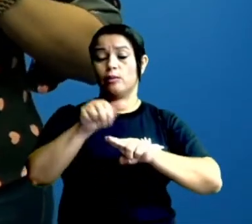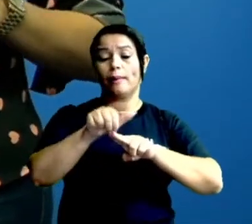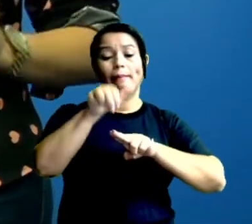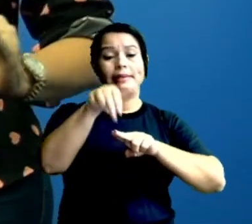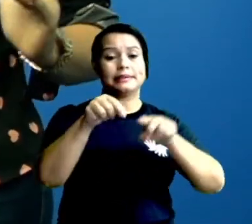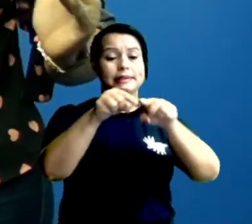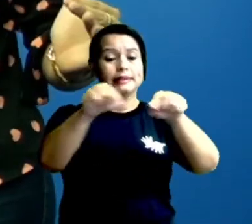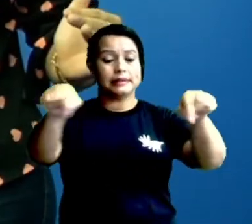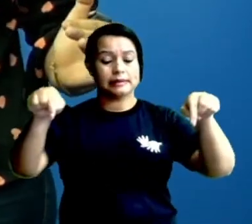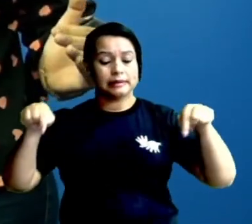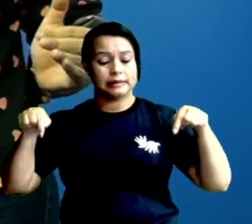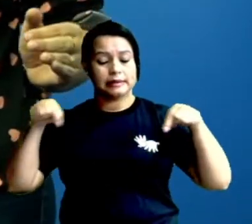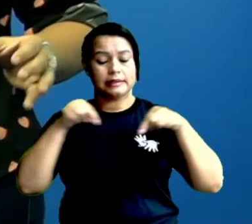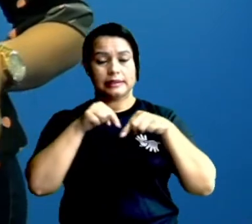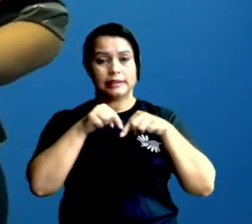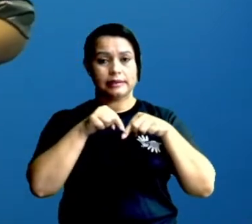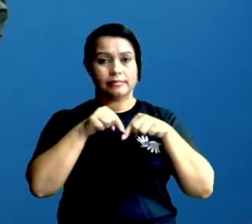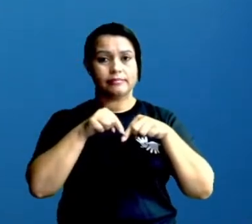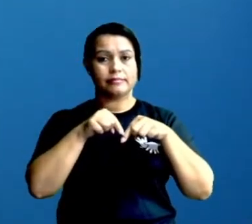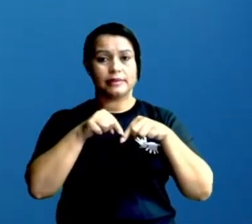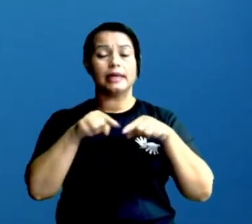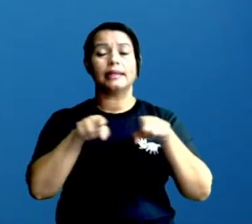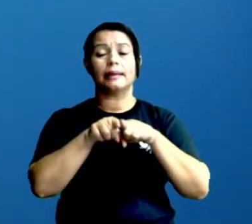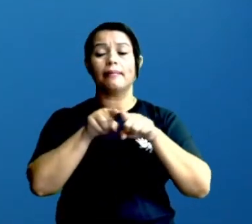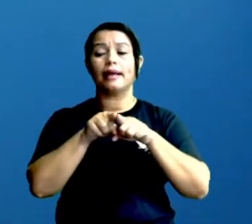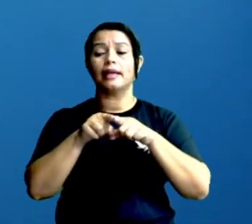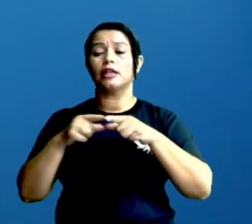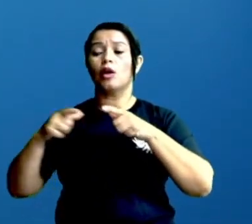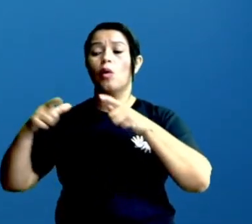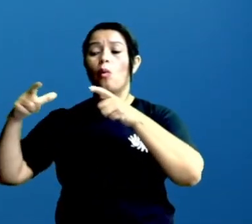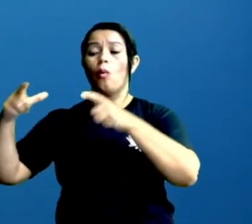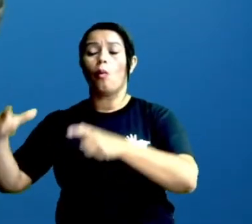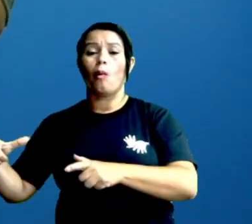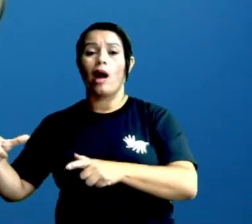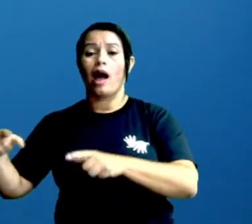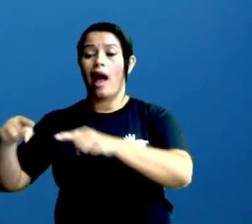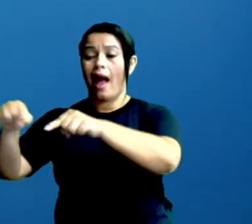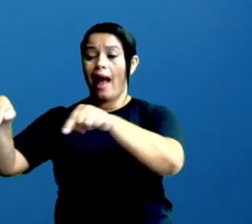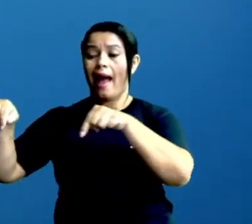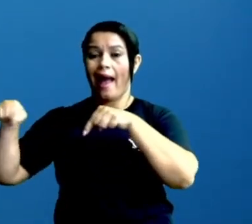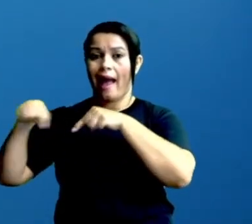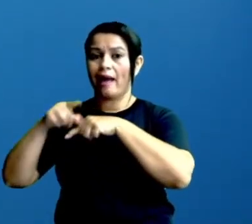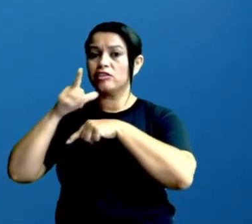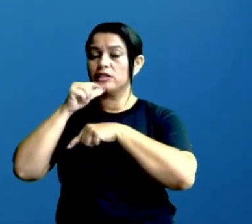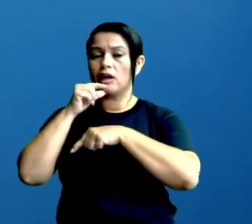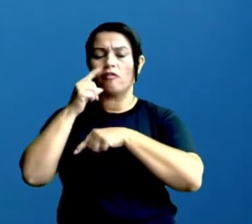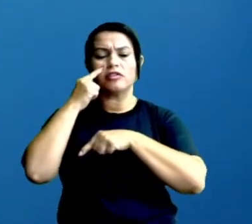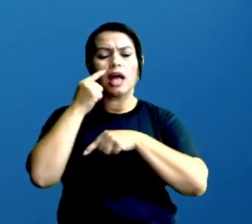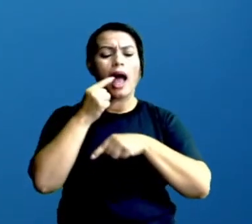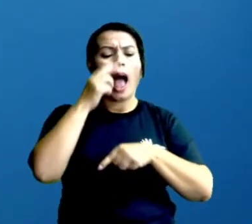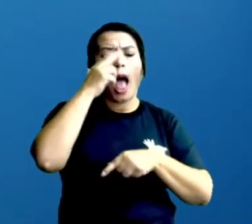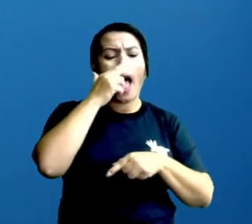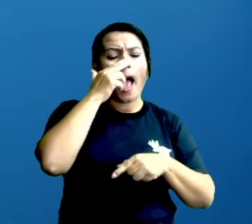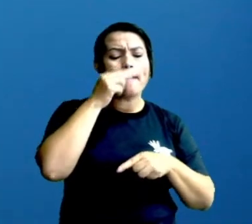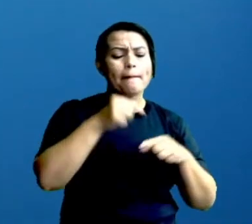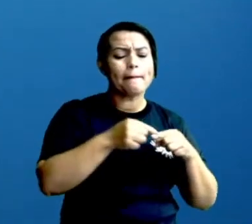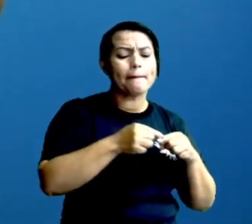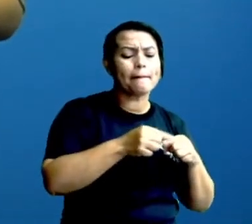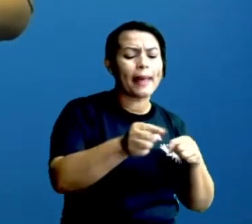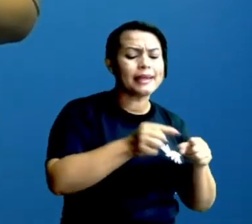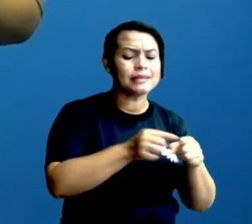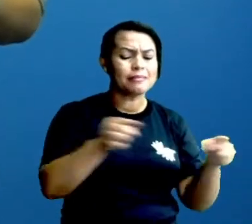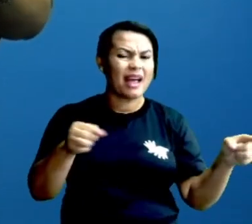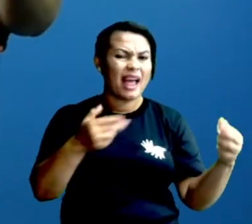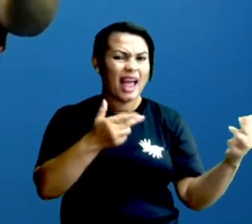piscina e uma caixa. A mesma coisa que eu medir a piscina, você acha que vai ter capacidade em